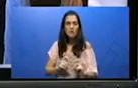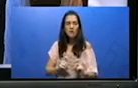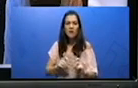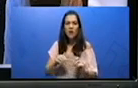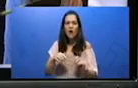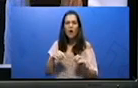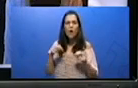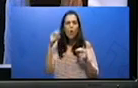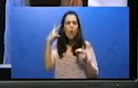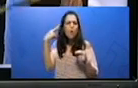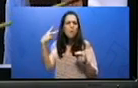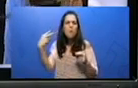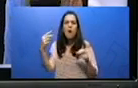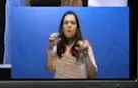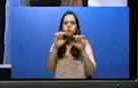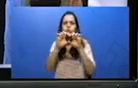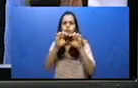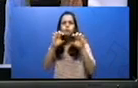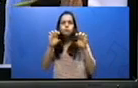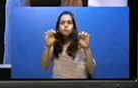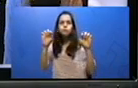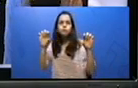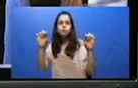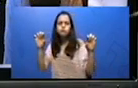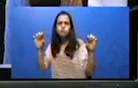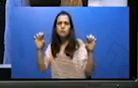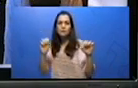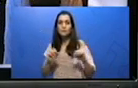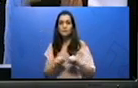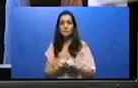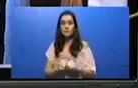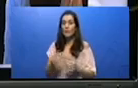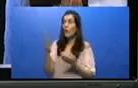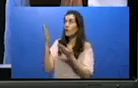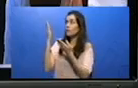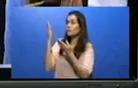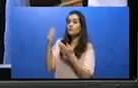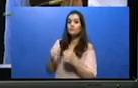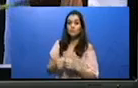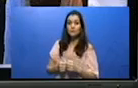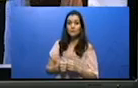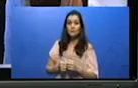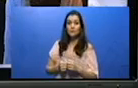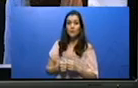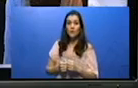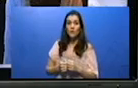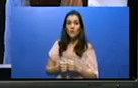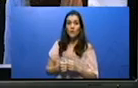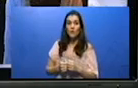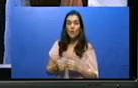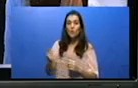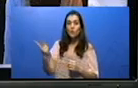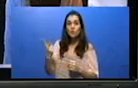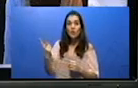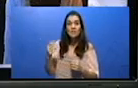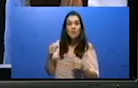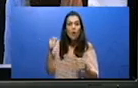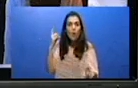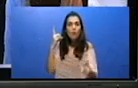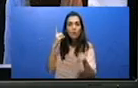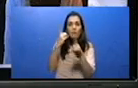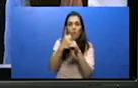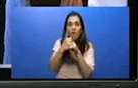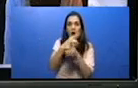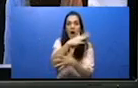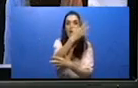comuns. Esse é o Ancylostoma duodenale e esse é o Necator americanus. E esse verme se encontra no meio ambiente.